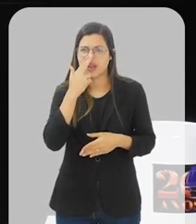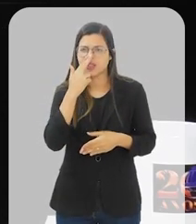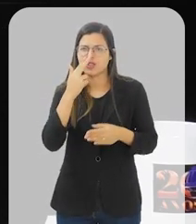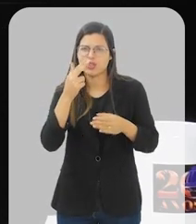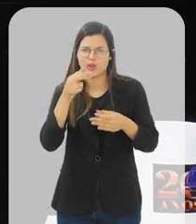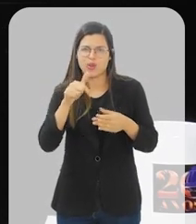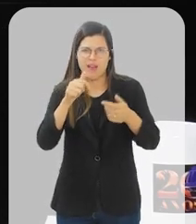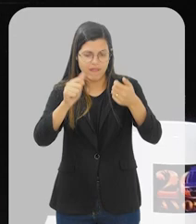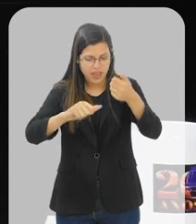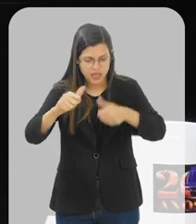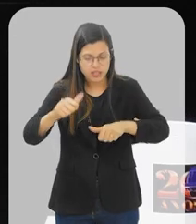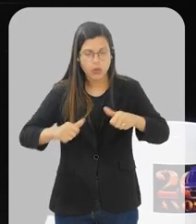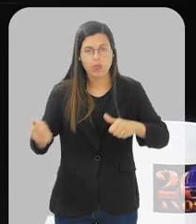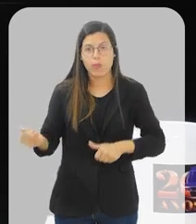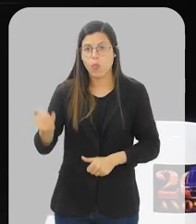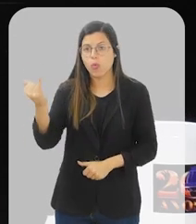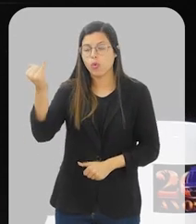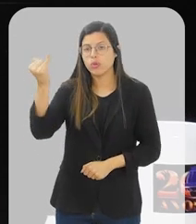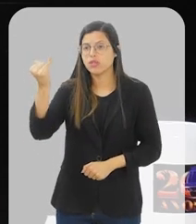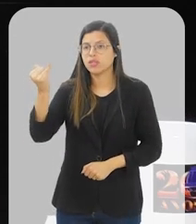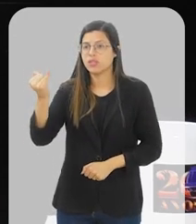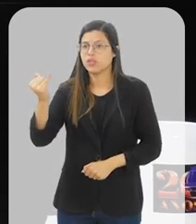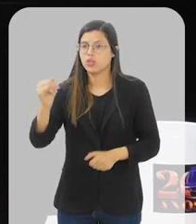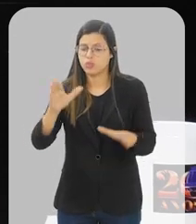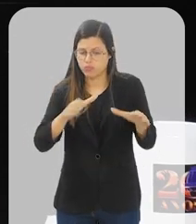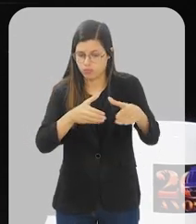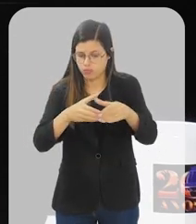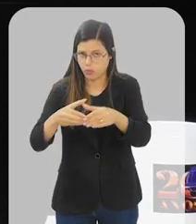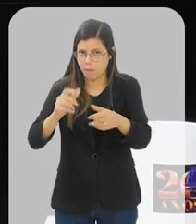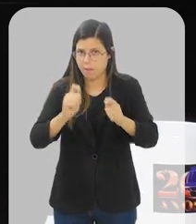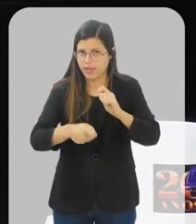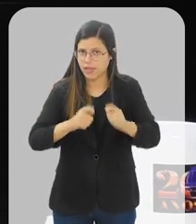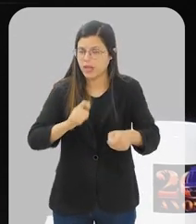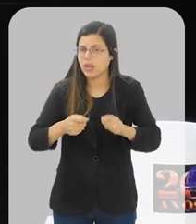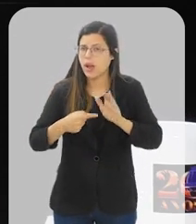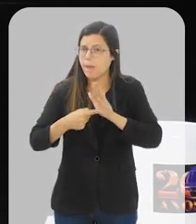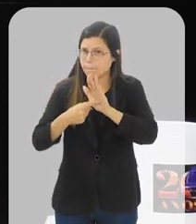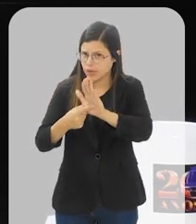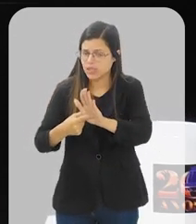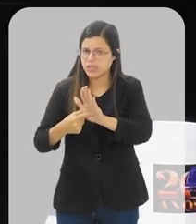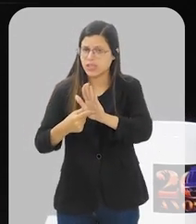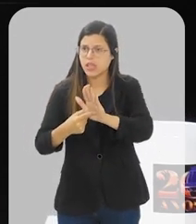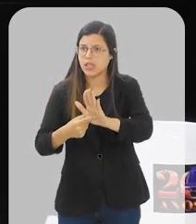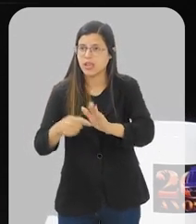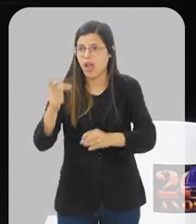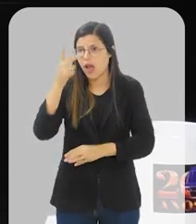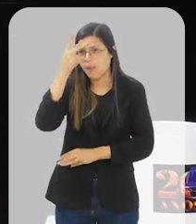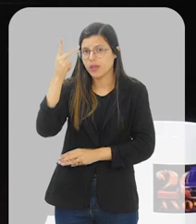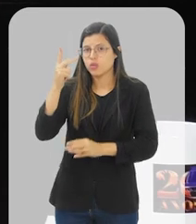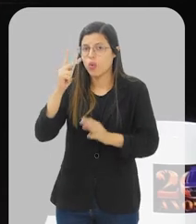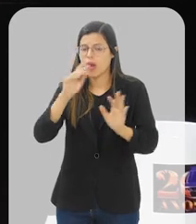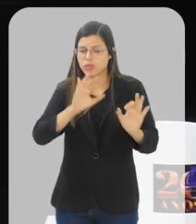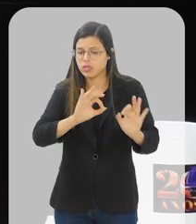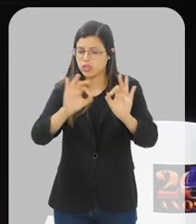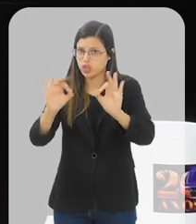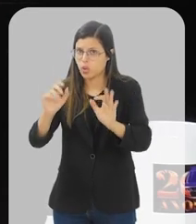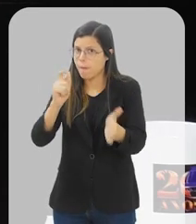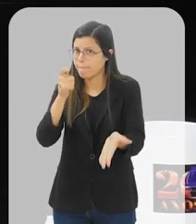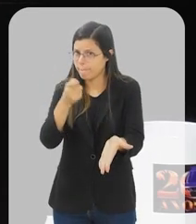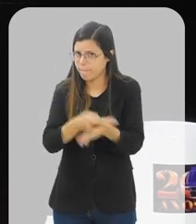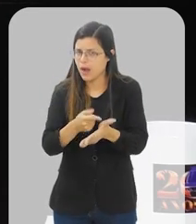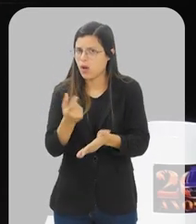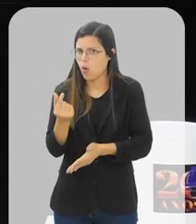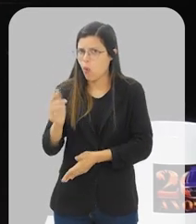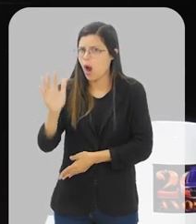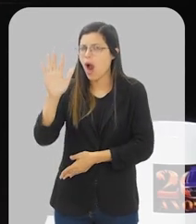dar resultados. Eu faço a minha bateria, ela se apresenta para jurado, e a galera que está lá nos assistindo paga um caro